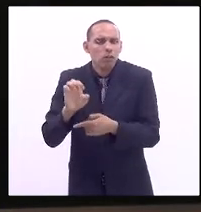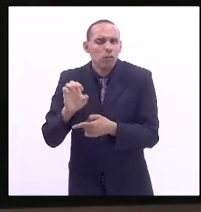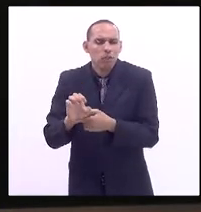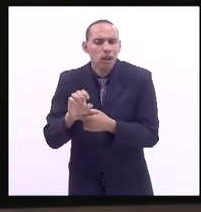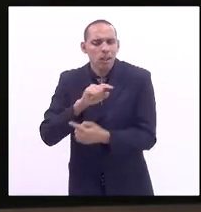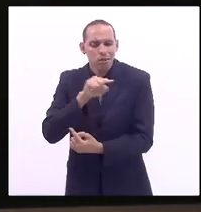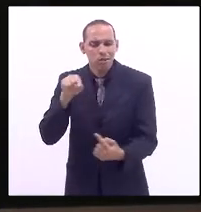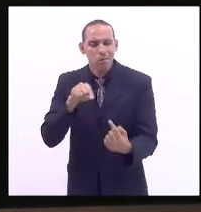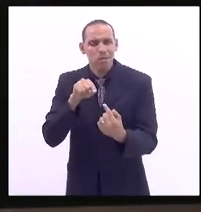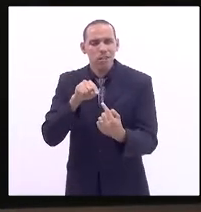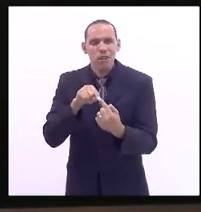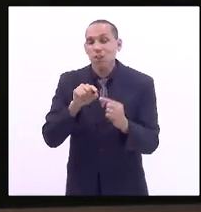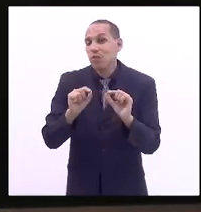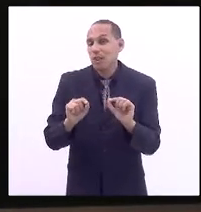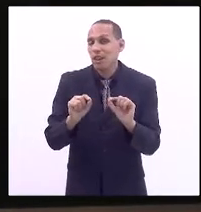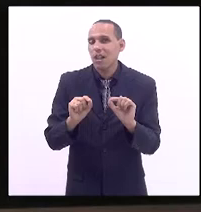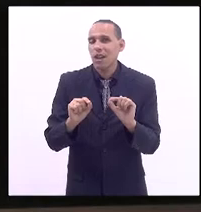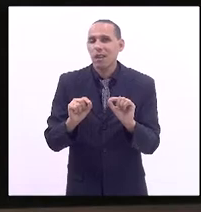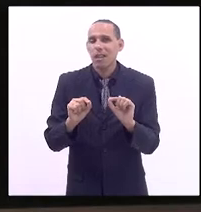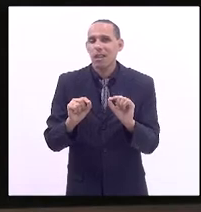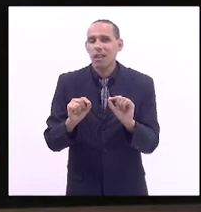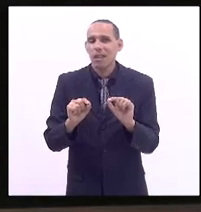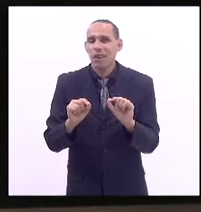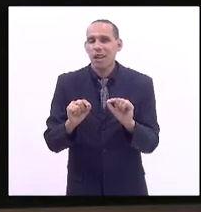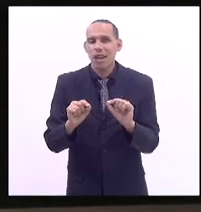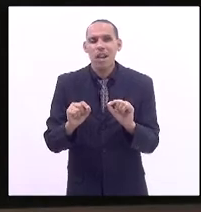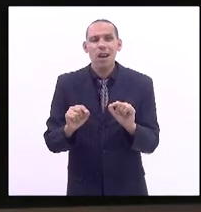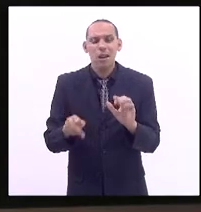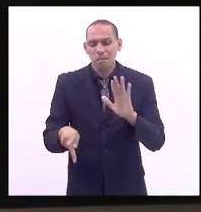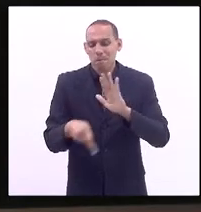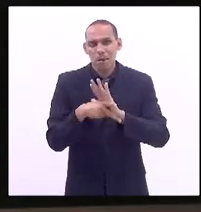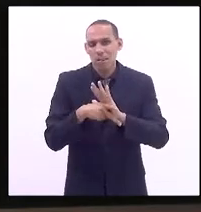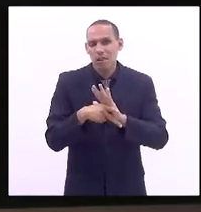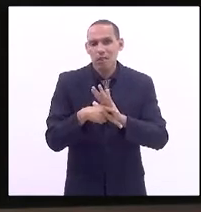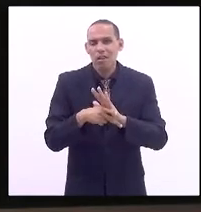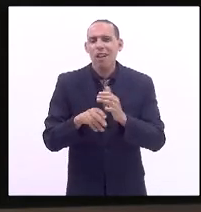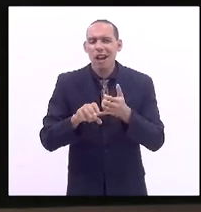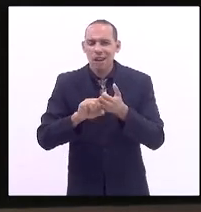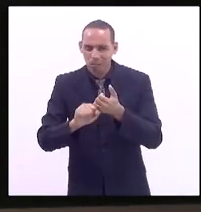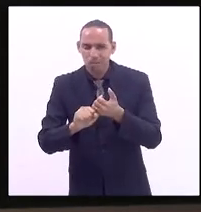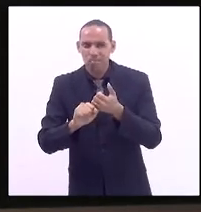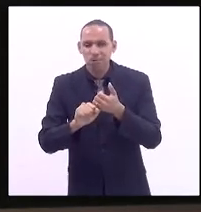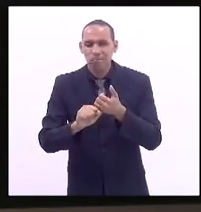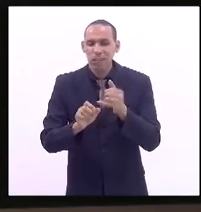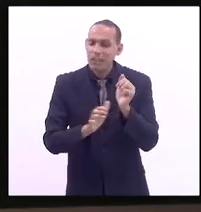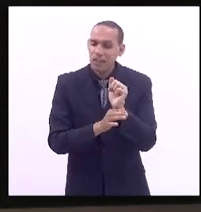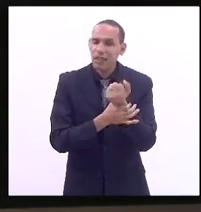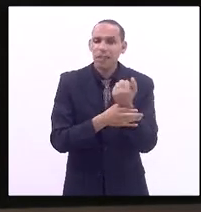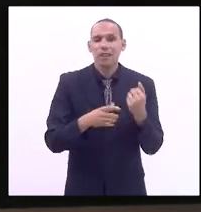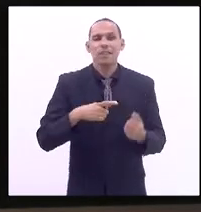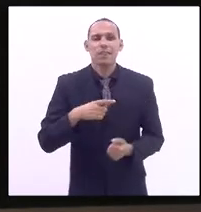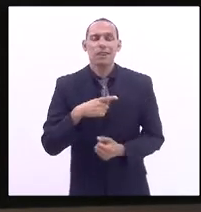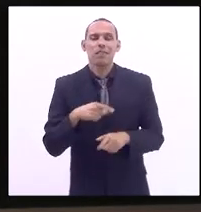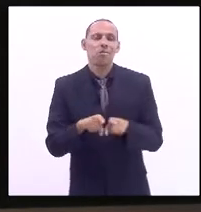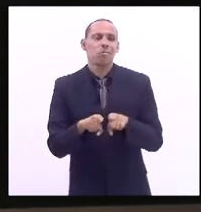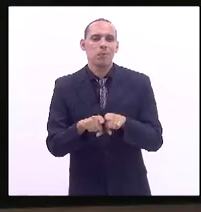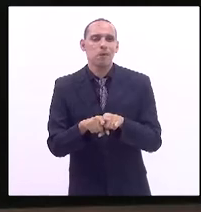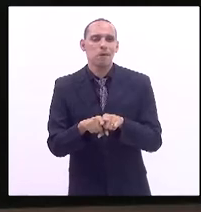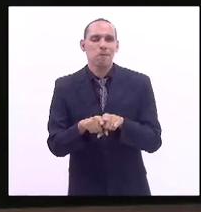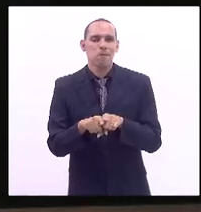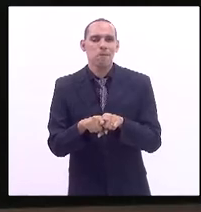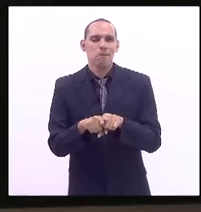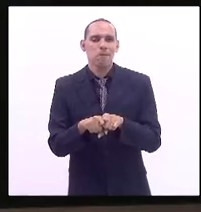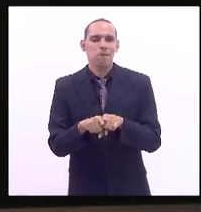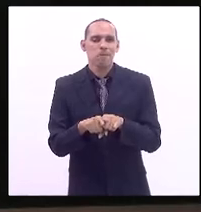garantir o seu patrimônio e por outro lado garantir a possibilidade